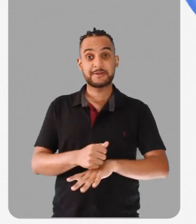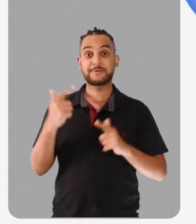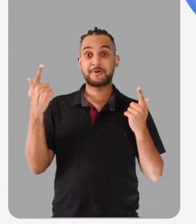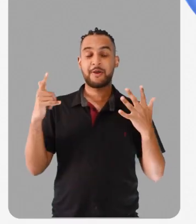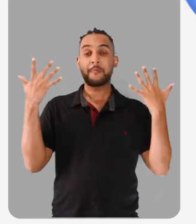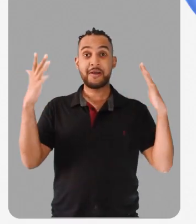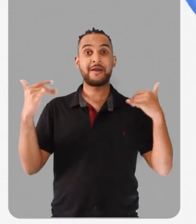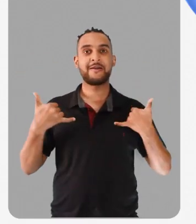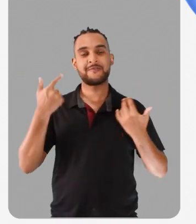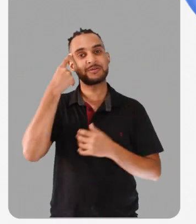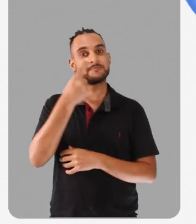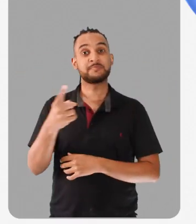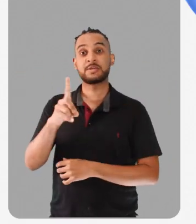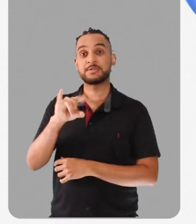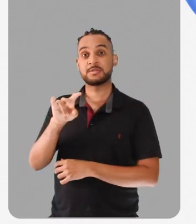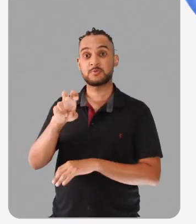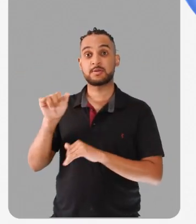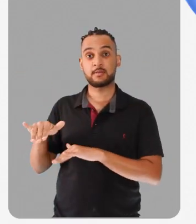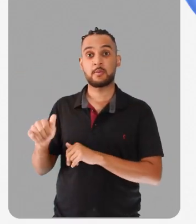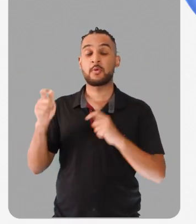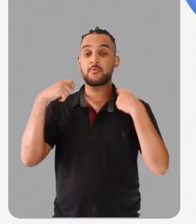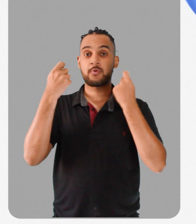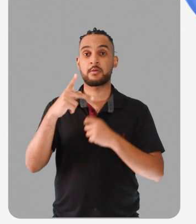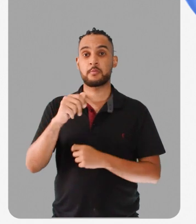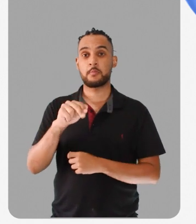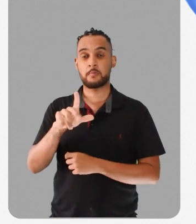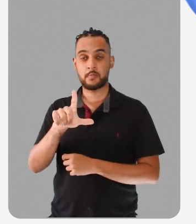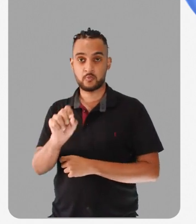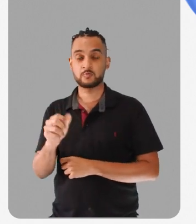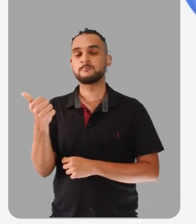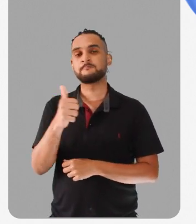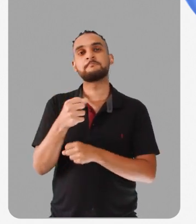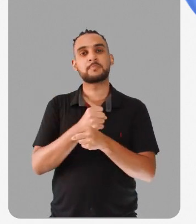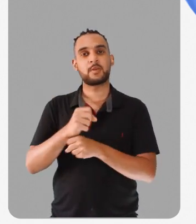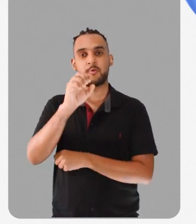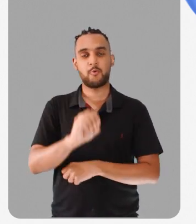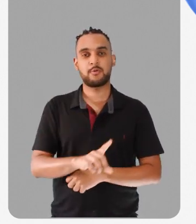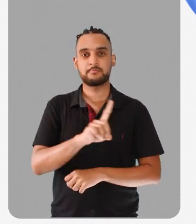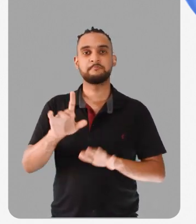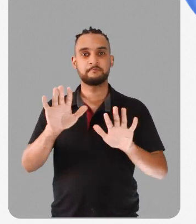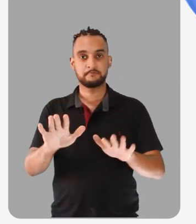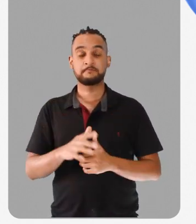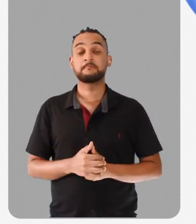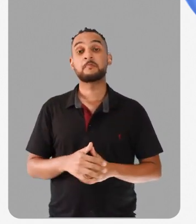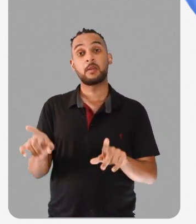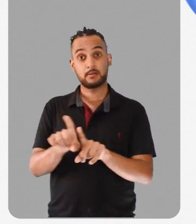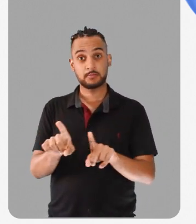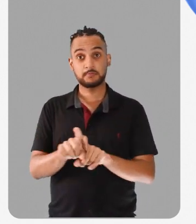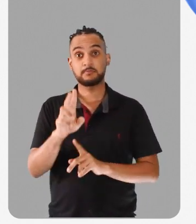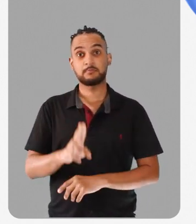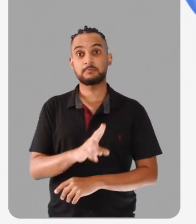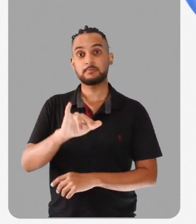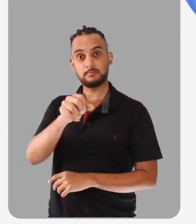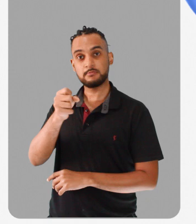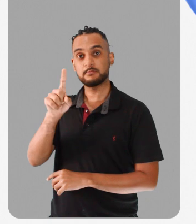A Arquidiocese de Goiânia parabeniza os aniversariantes da semana. No dia 5 de setembro, Frei Paulo Henrique celebra 11 anos